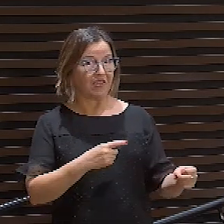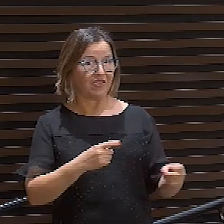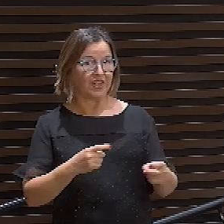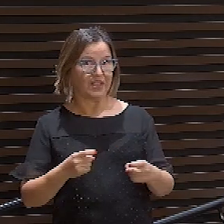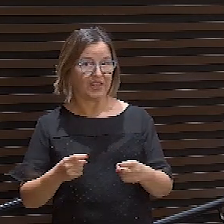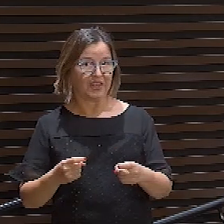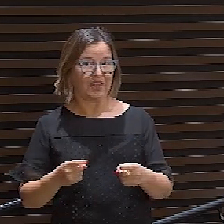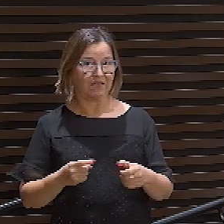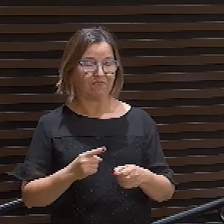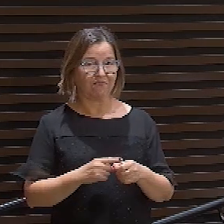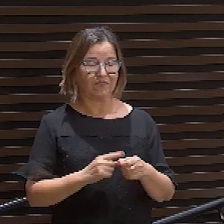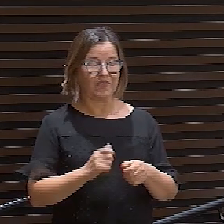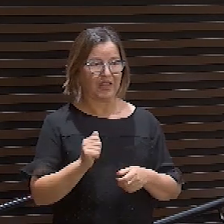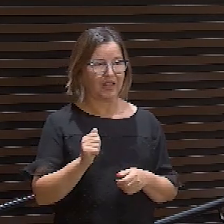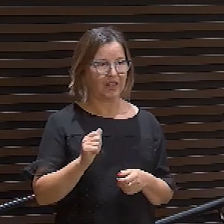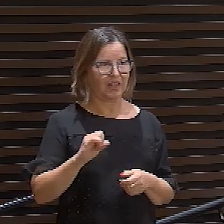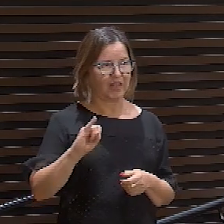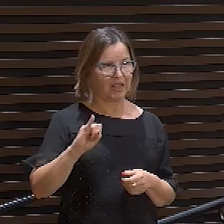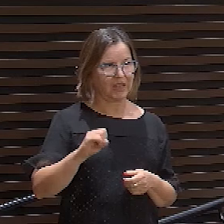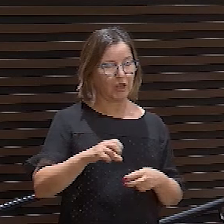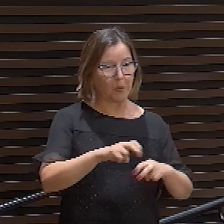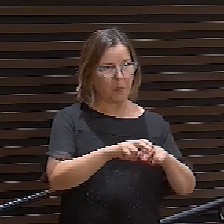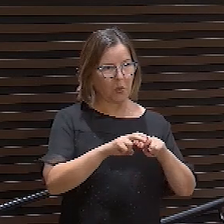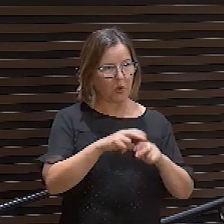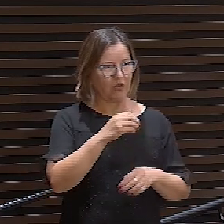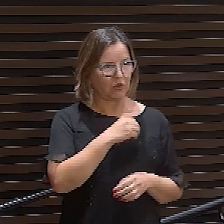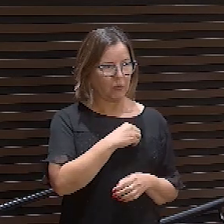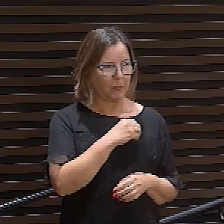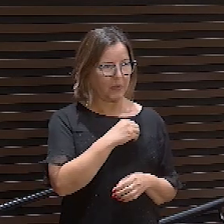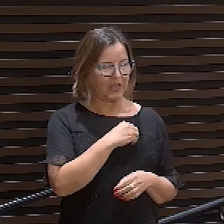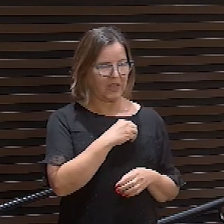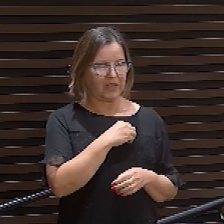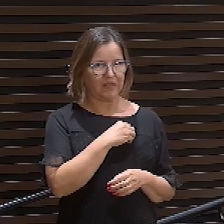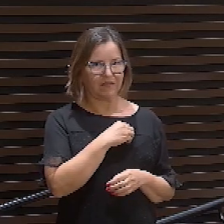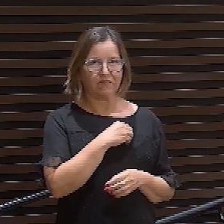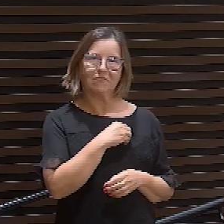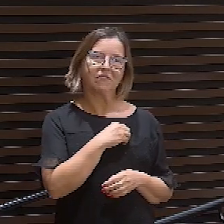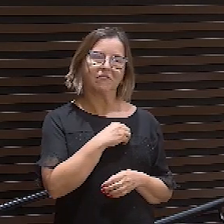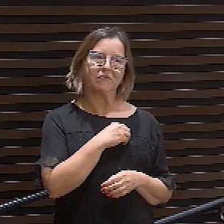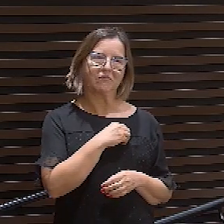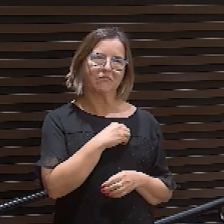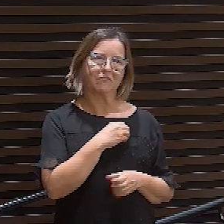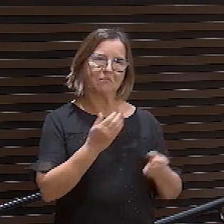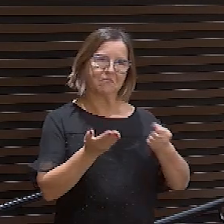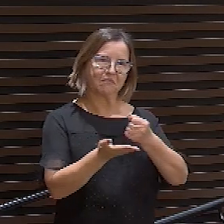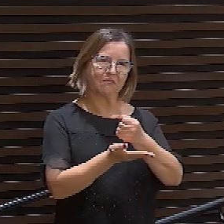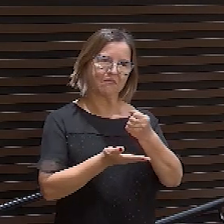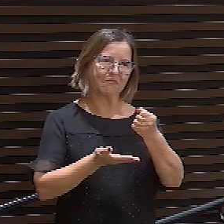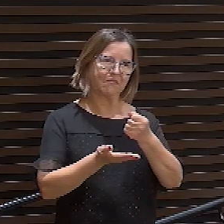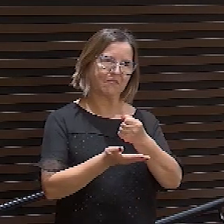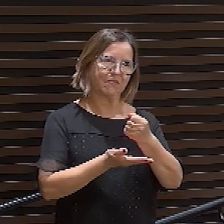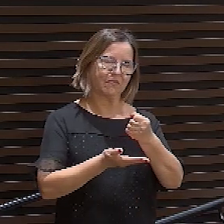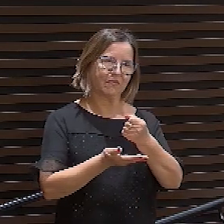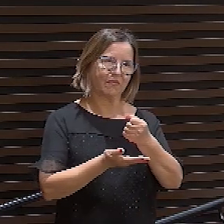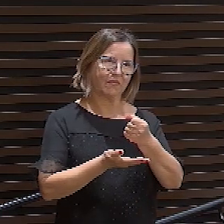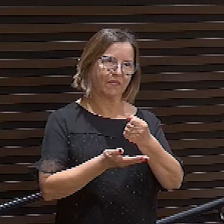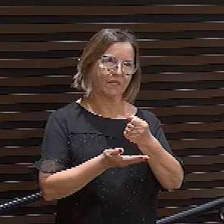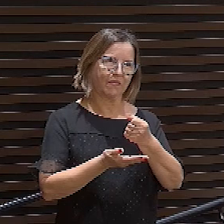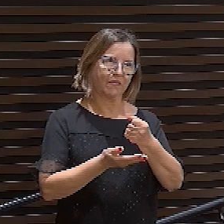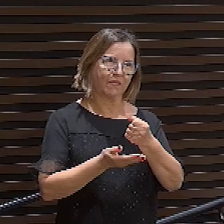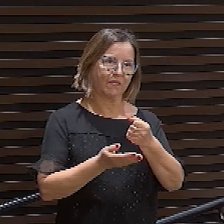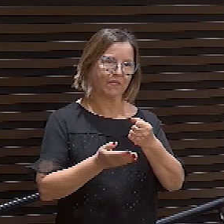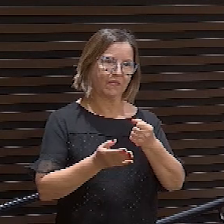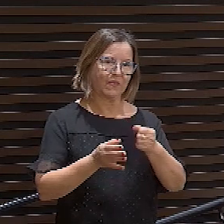por causa de um pecado que estava baseado na posse